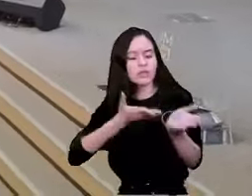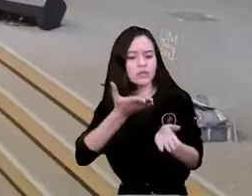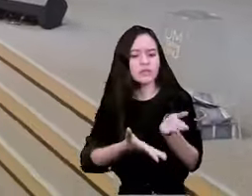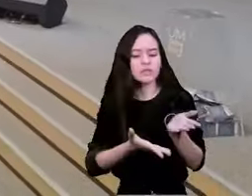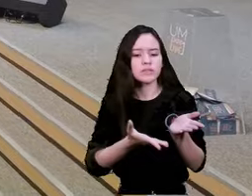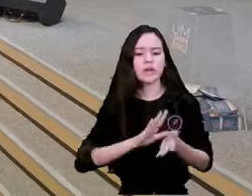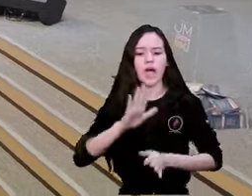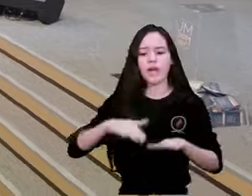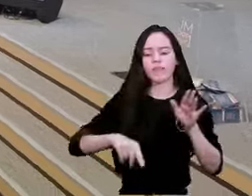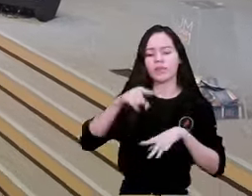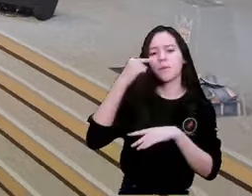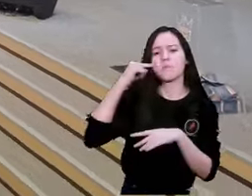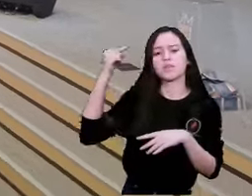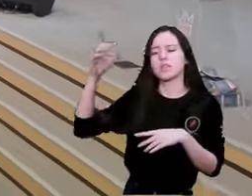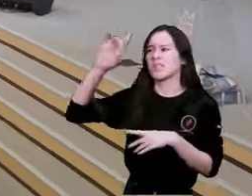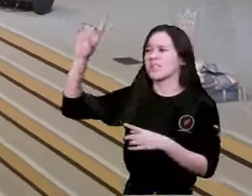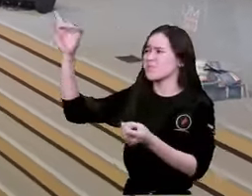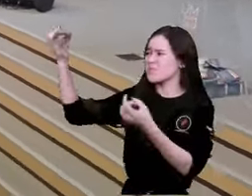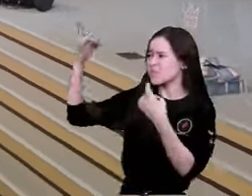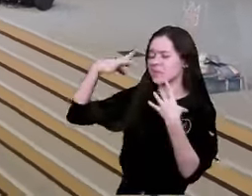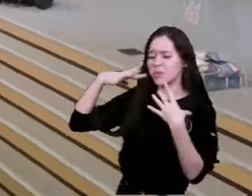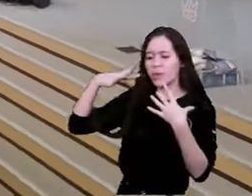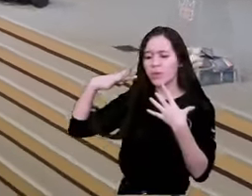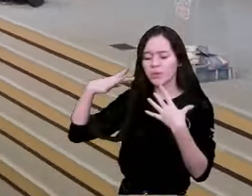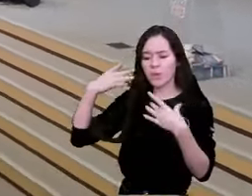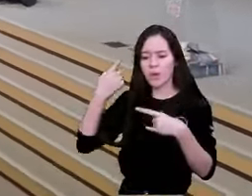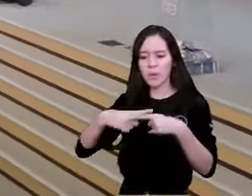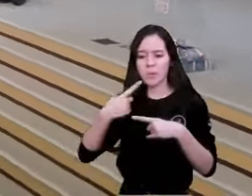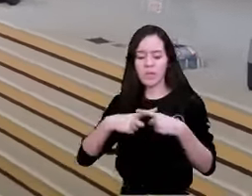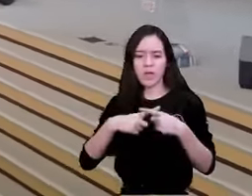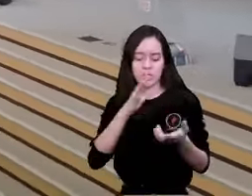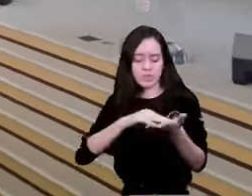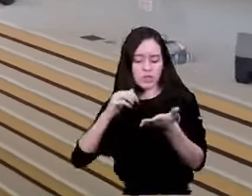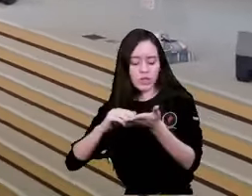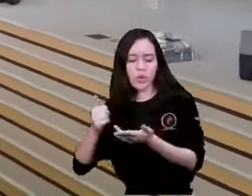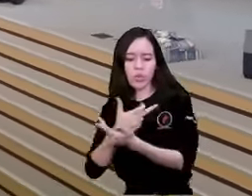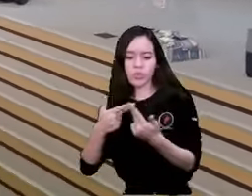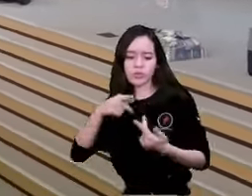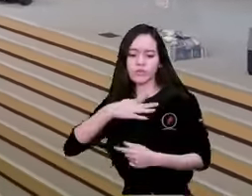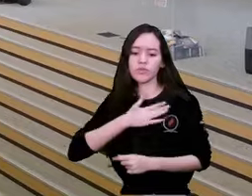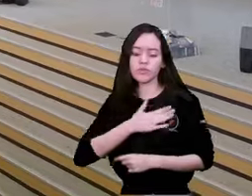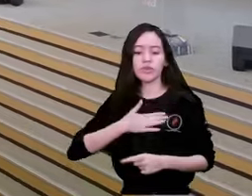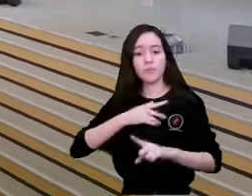Talvez você está achando que Deus te abandonou porque te tirou coisas que você amava, e Deus